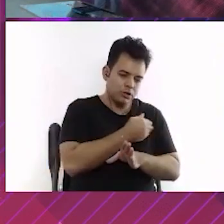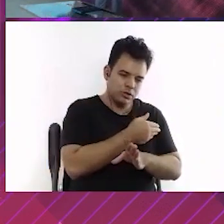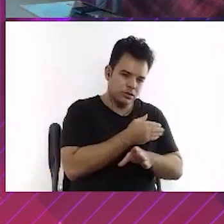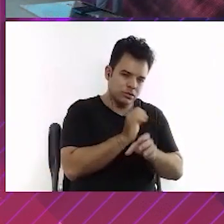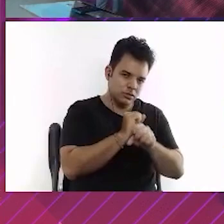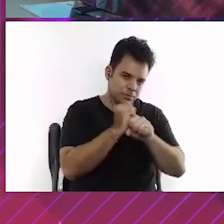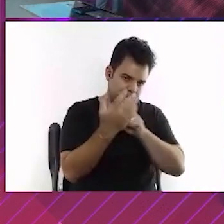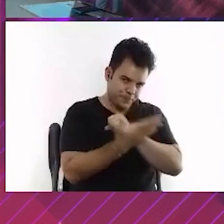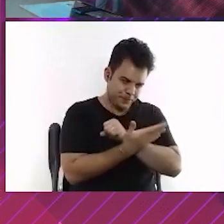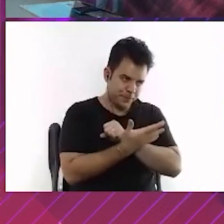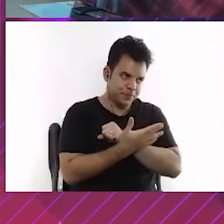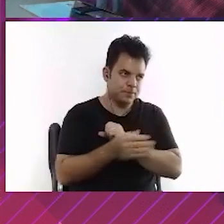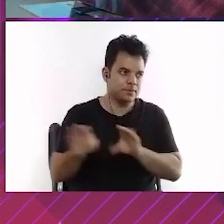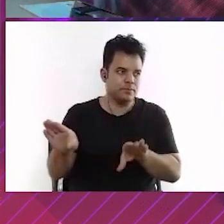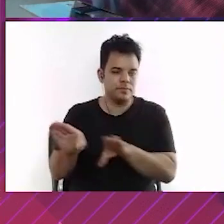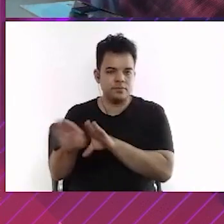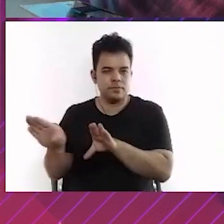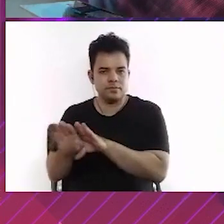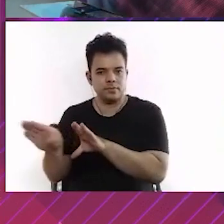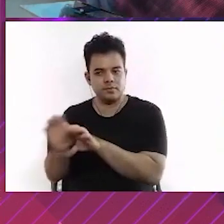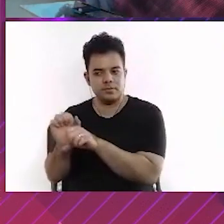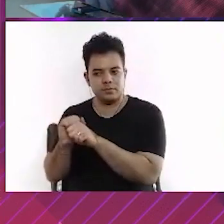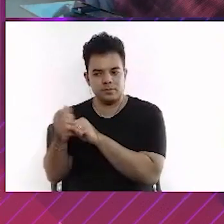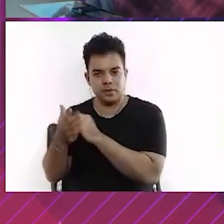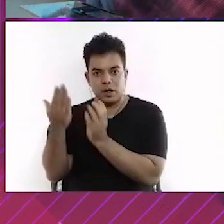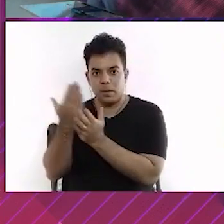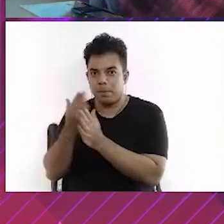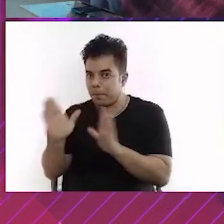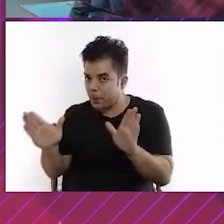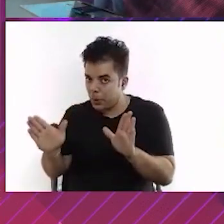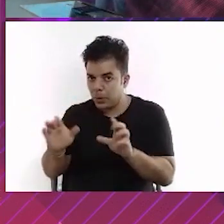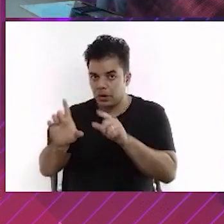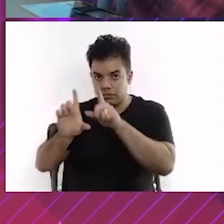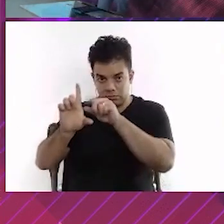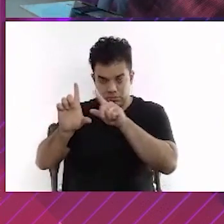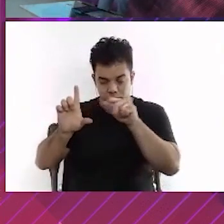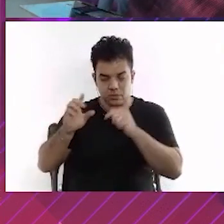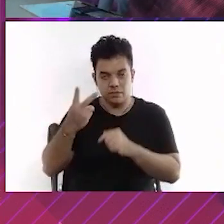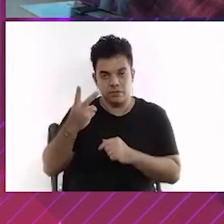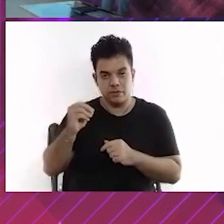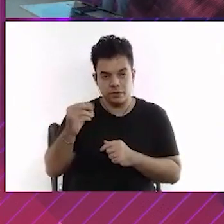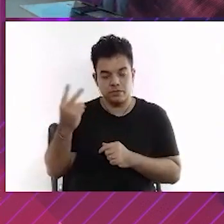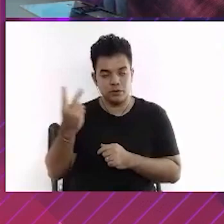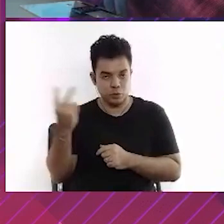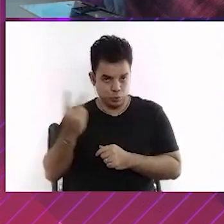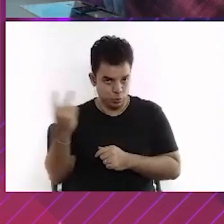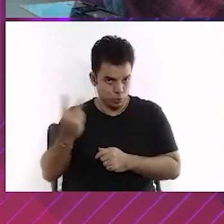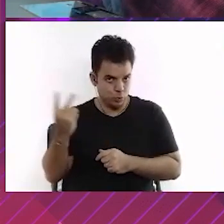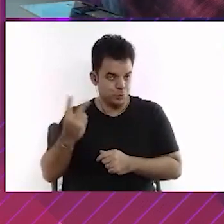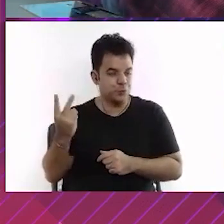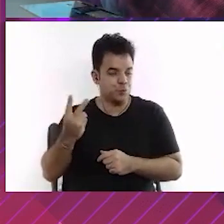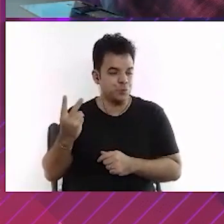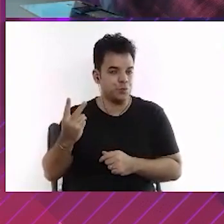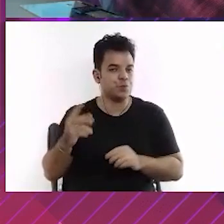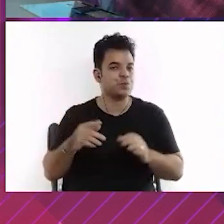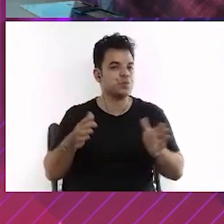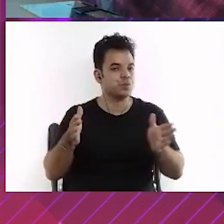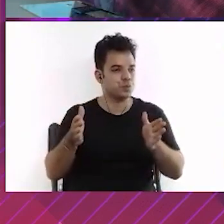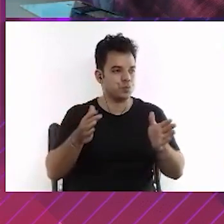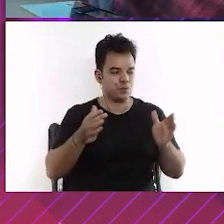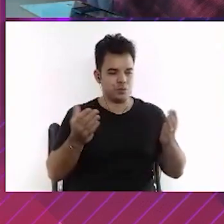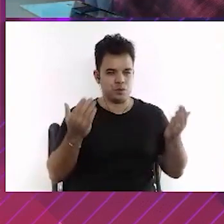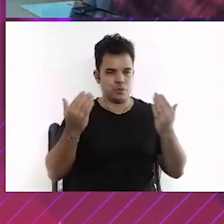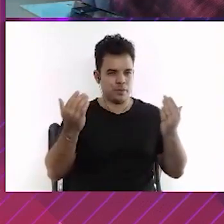de 2022, que é onde as coisas começaram a se normalizar dentro desse contexto de doação de órgãos. Então,